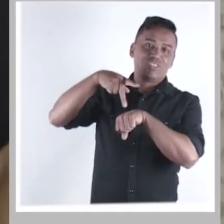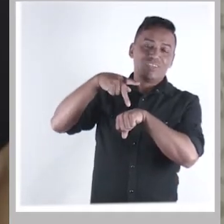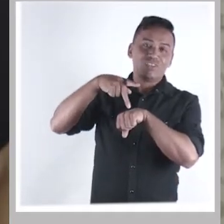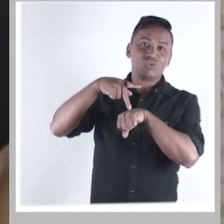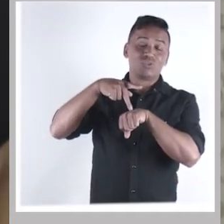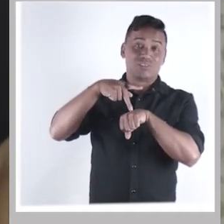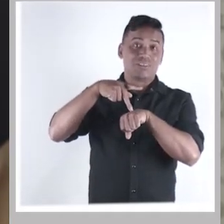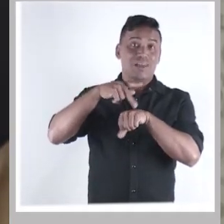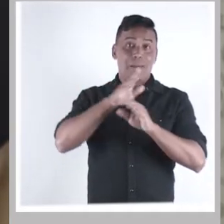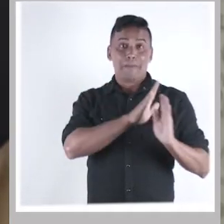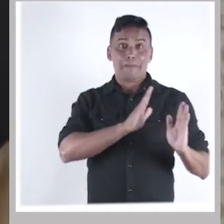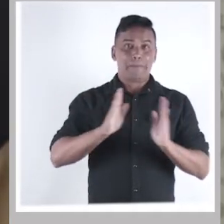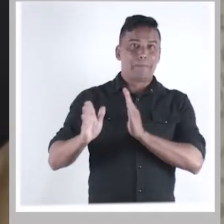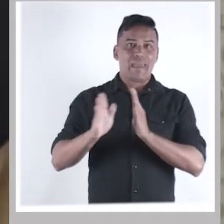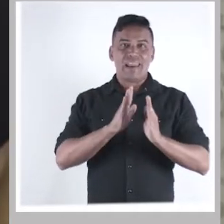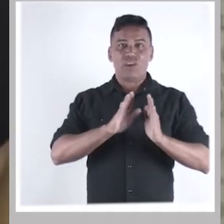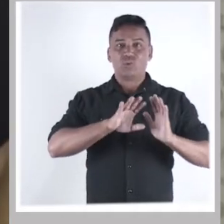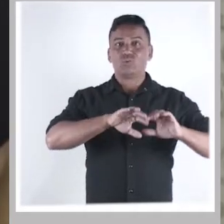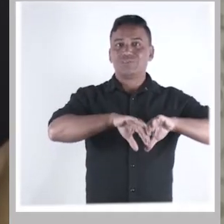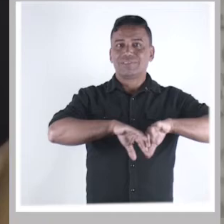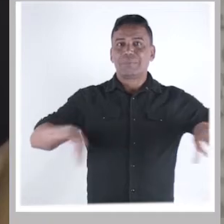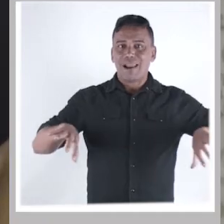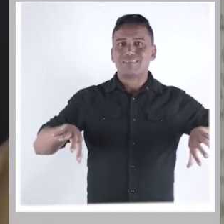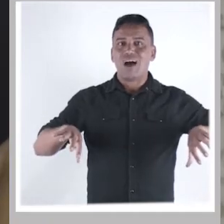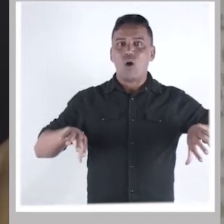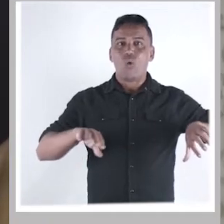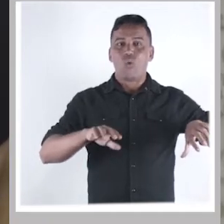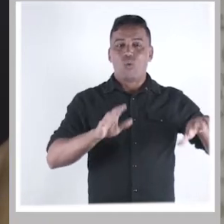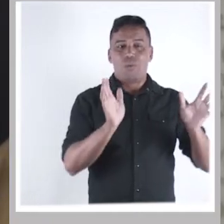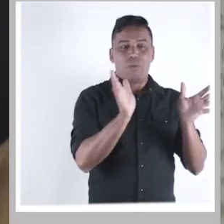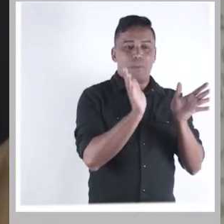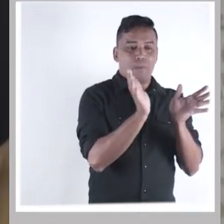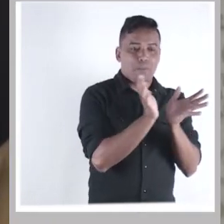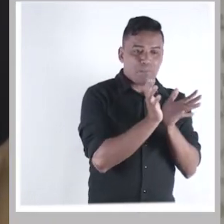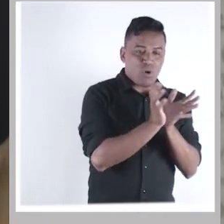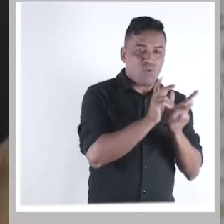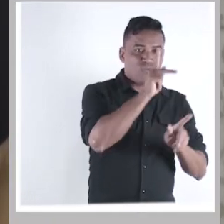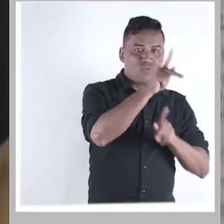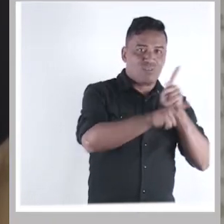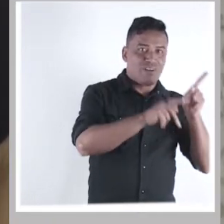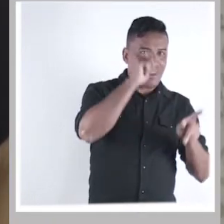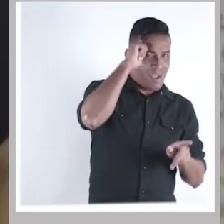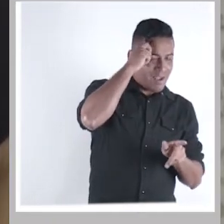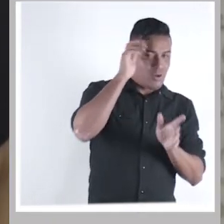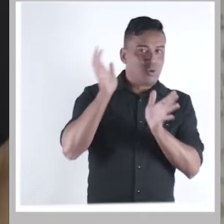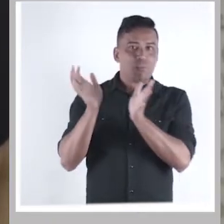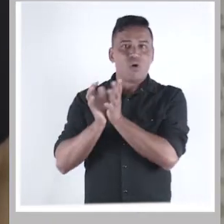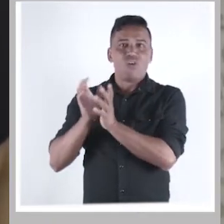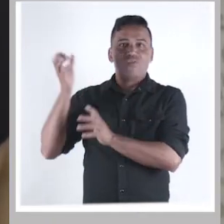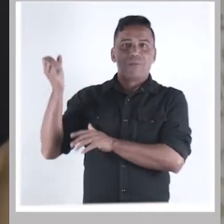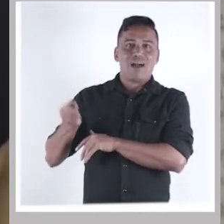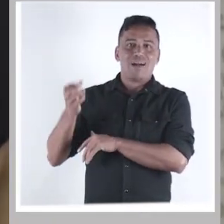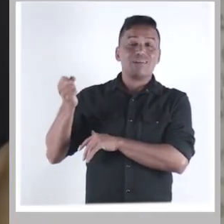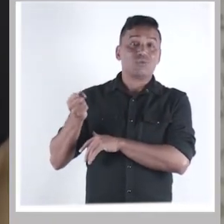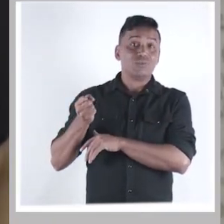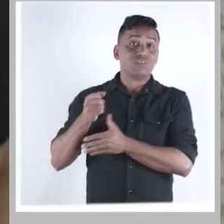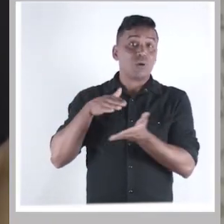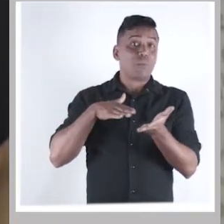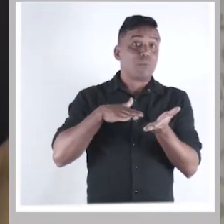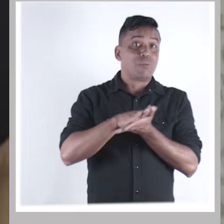segregação racial, né? Quando a gente lê a Alice Walker, né? Um romance que foi